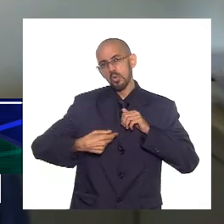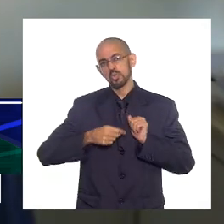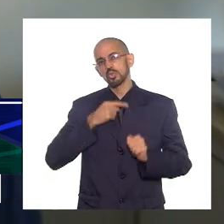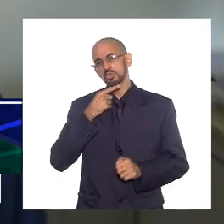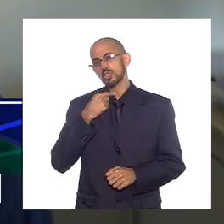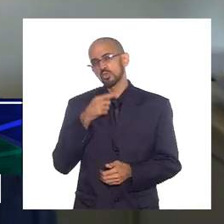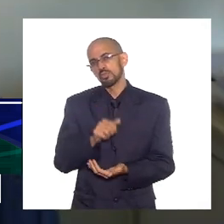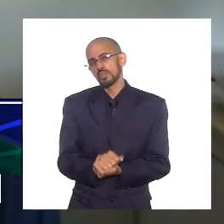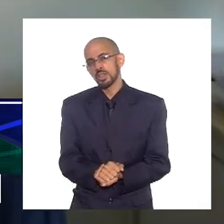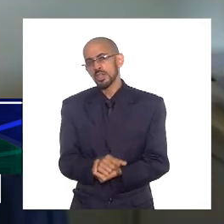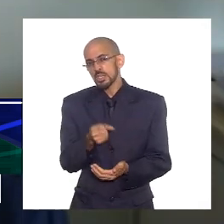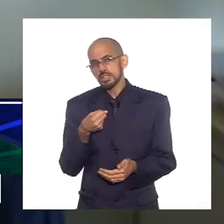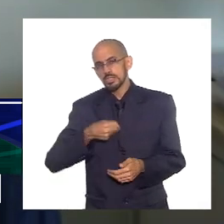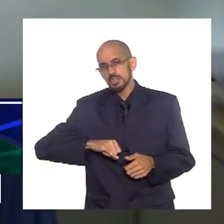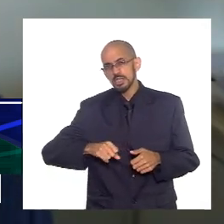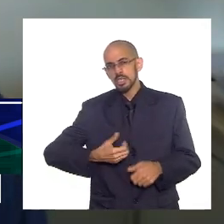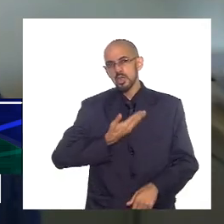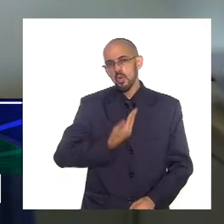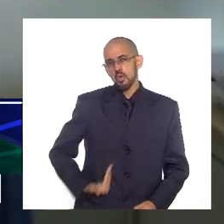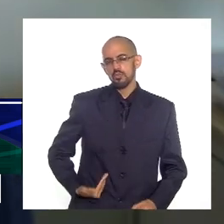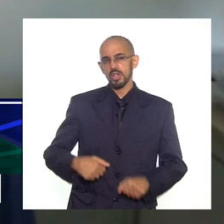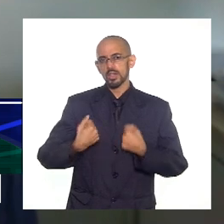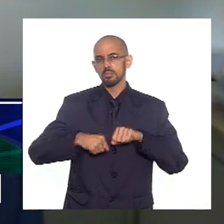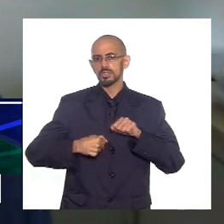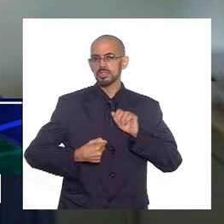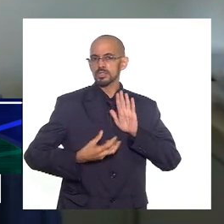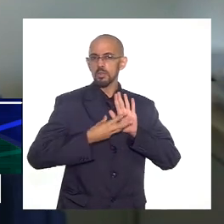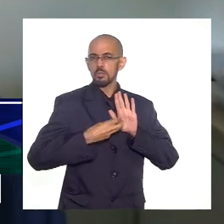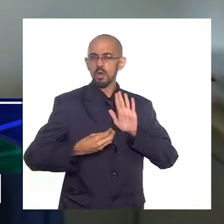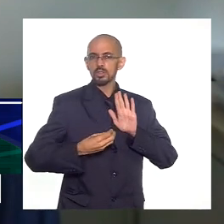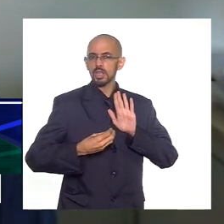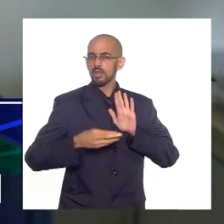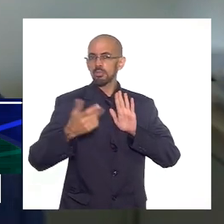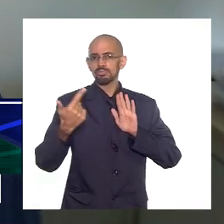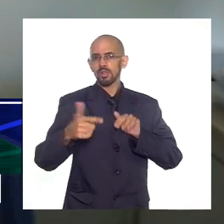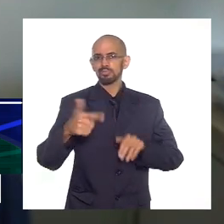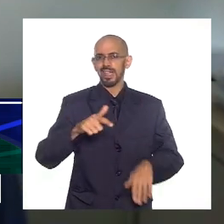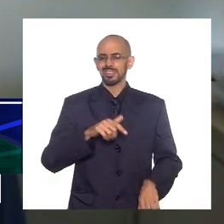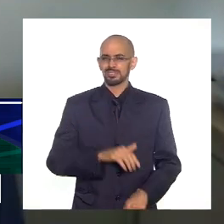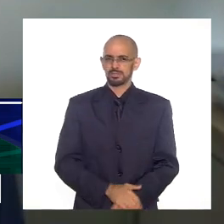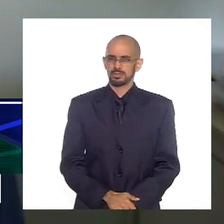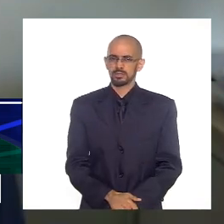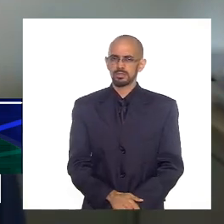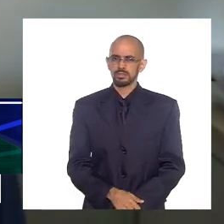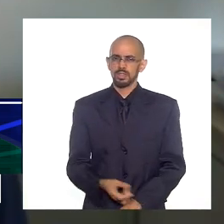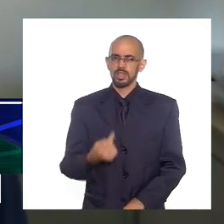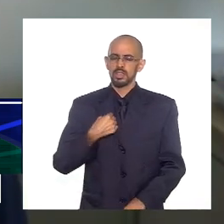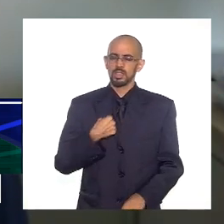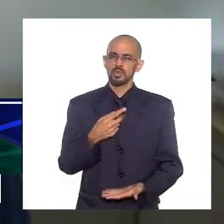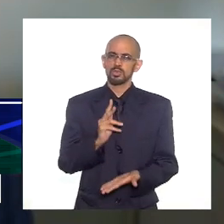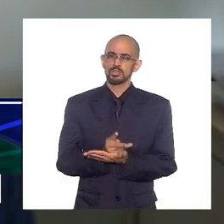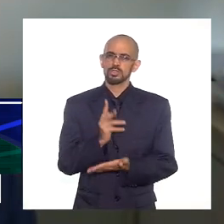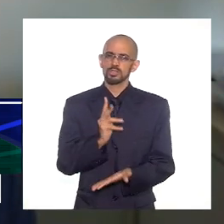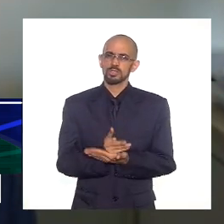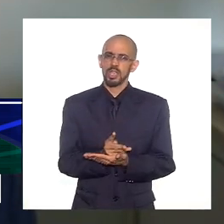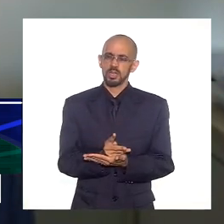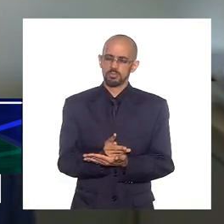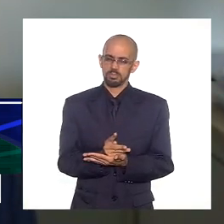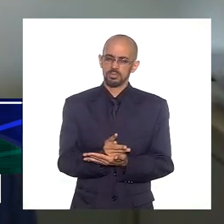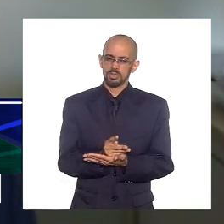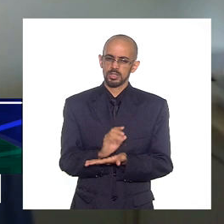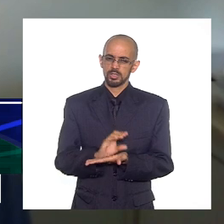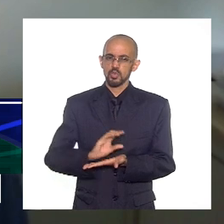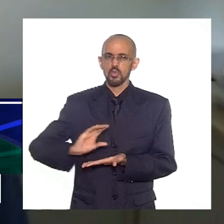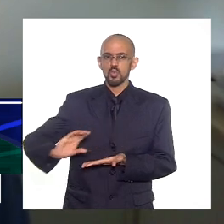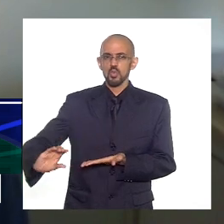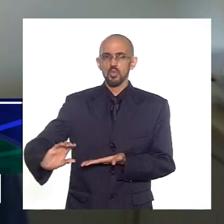que deveria dar exemplo, não faz. Eu que sempre destinei